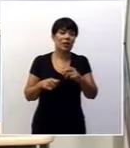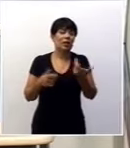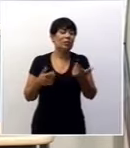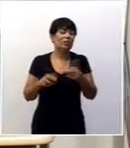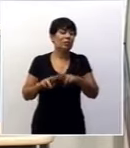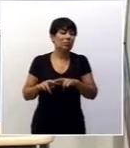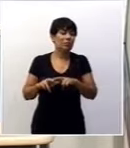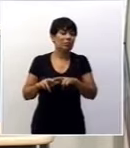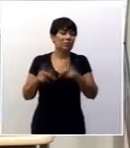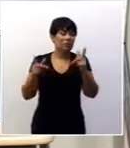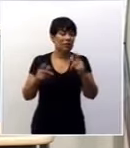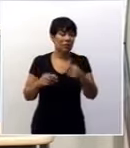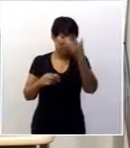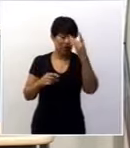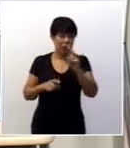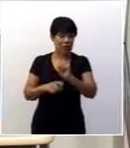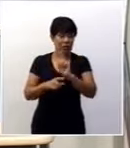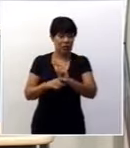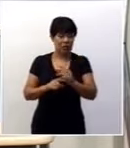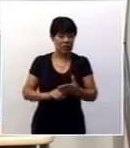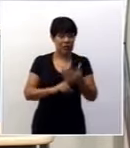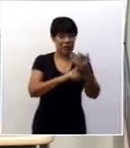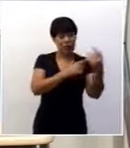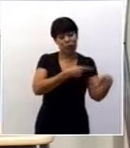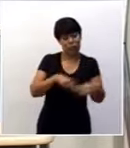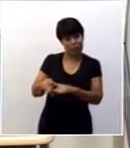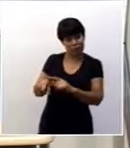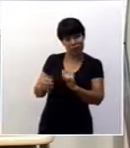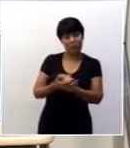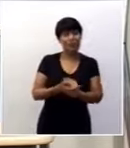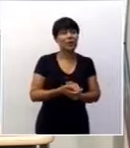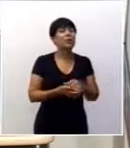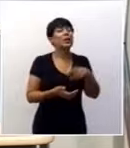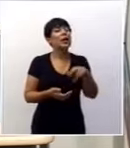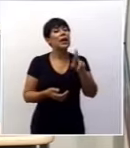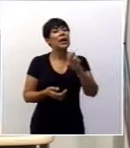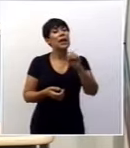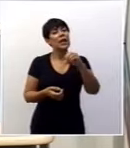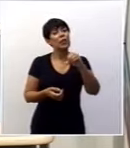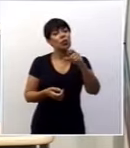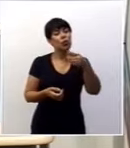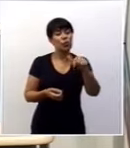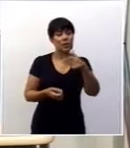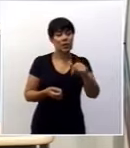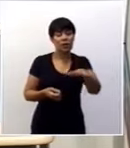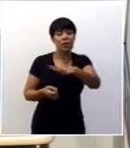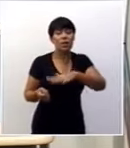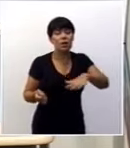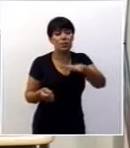detém a tecnologia, tá? Então, resolução espacial é isso, essa relação do pixel com